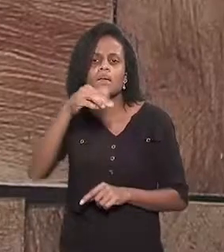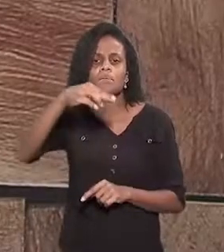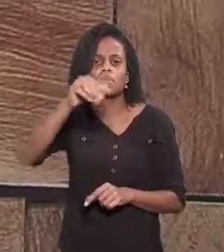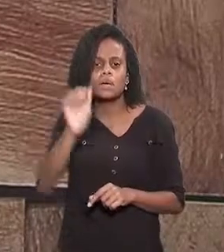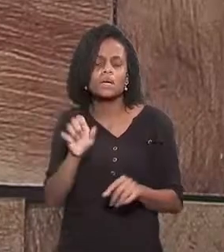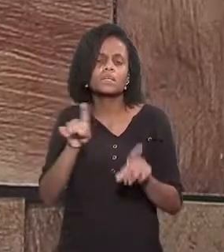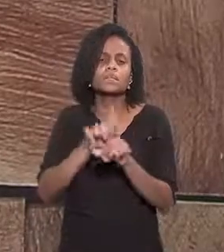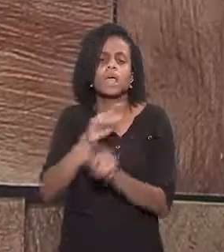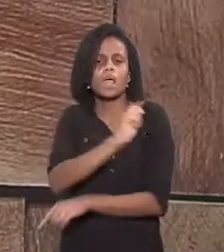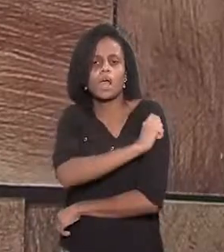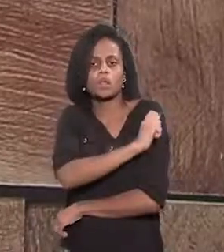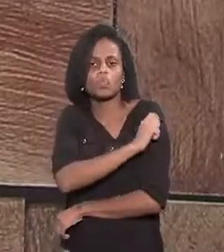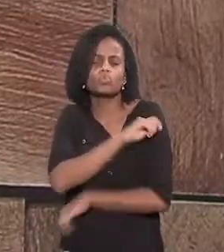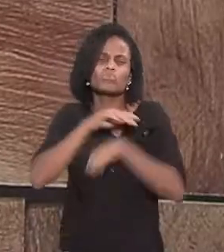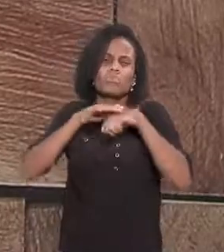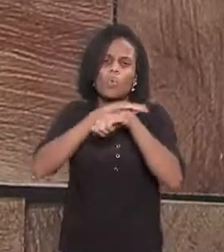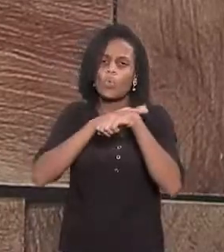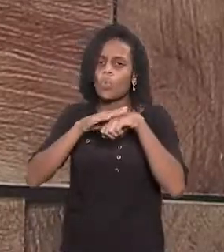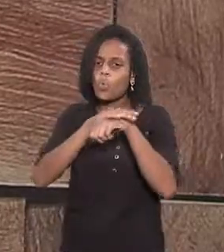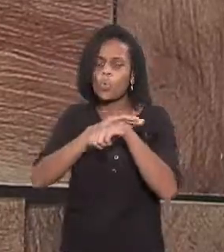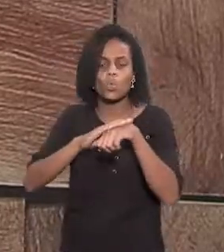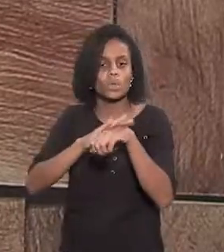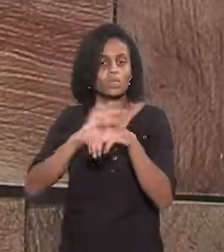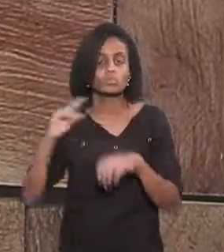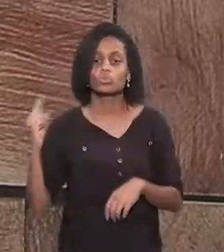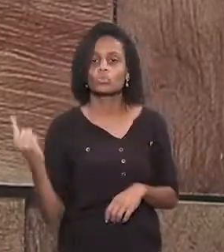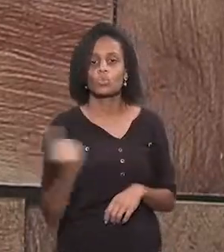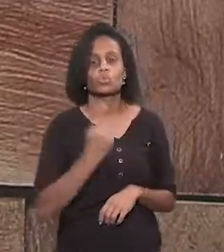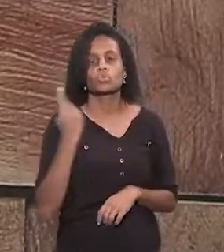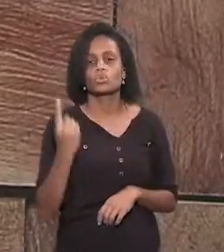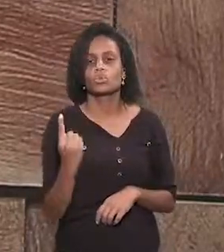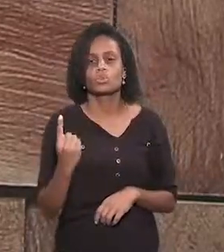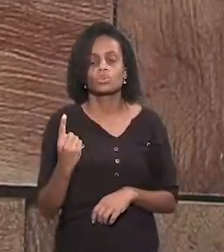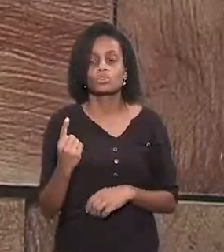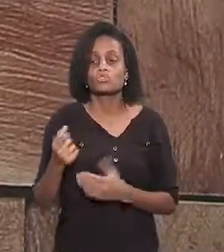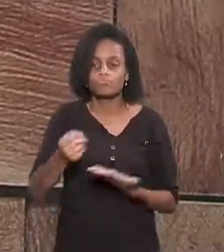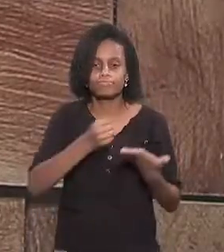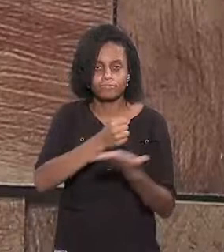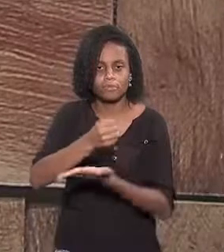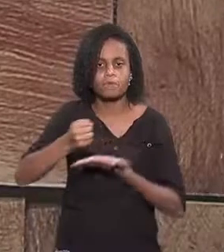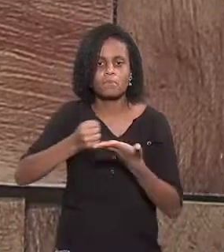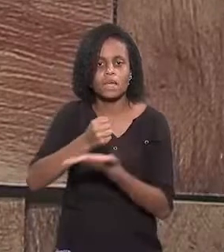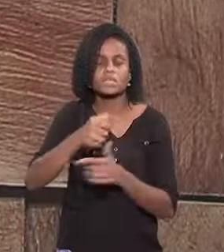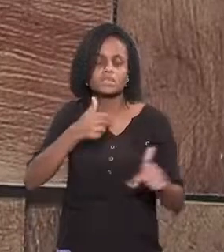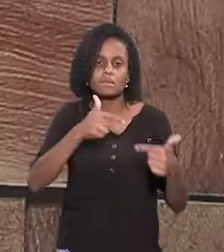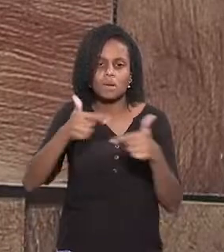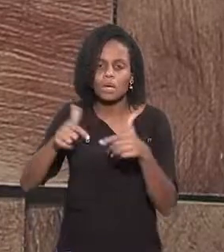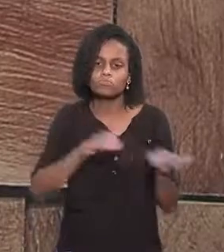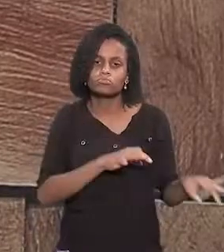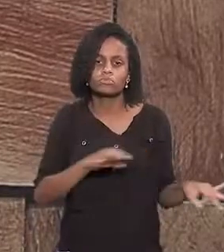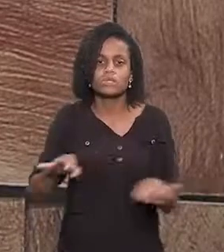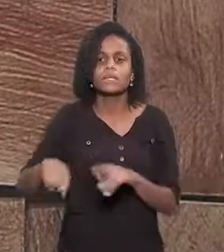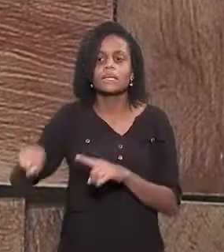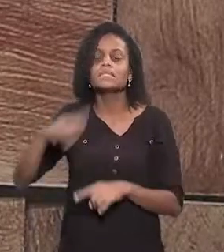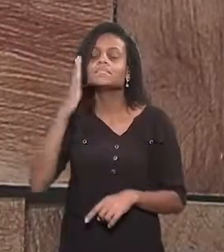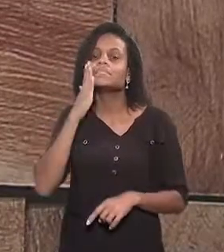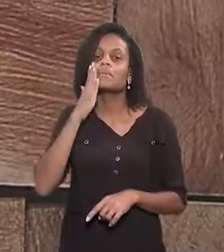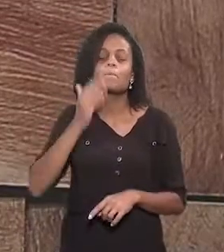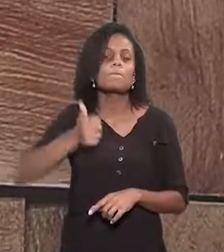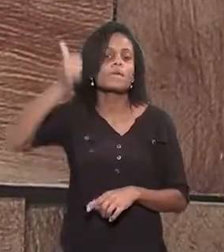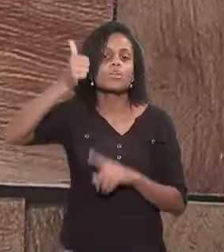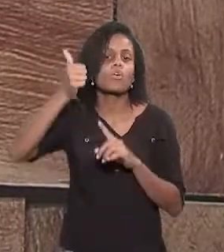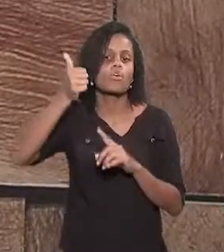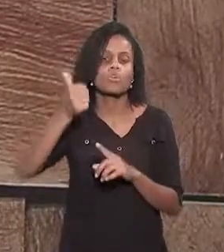pais, conversar com os alunos, conversar com toda essa área que está ali na base, trabalhando no dia a dia, que sabe melhor